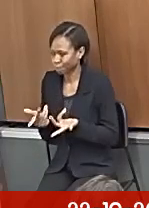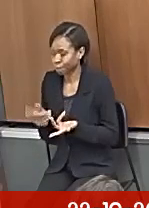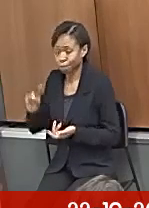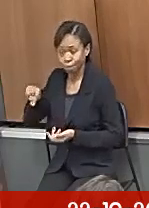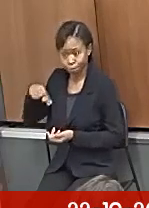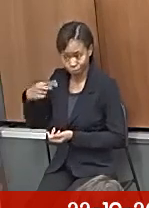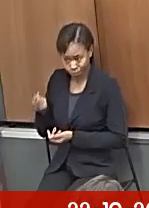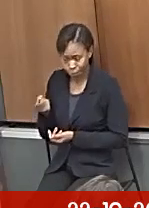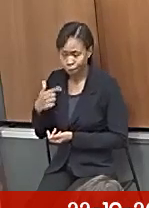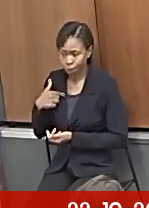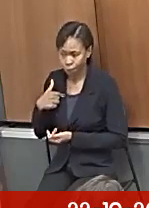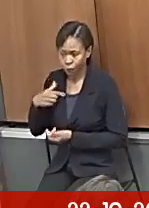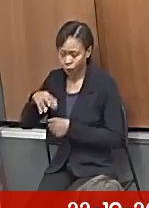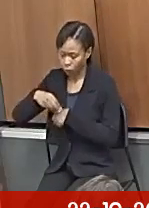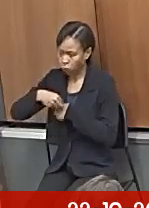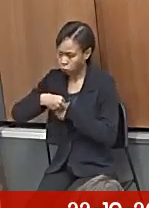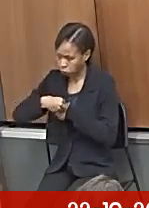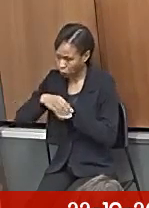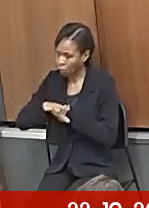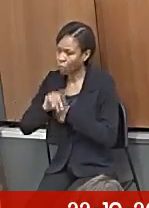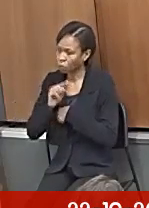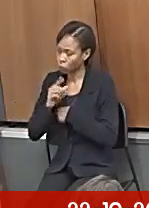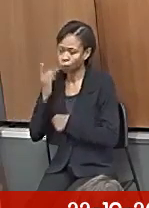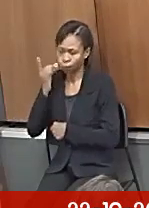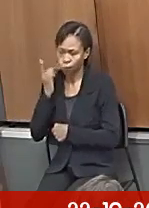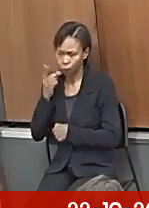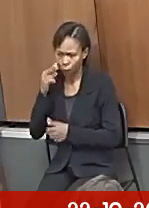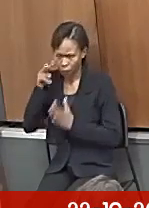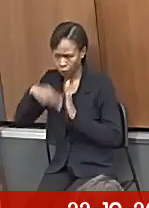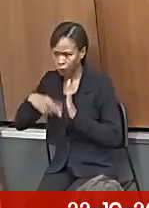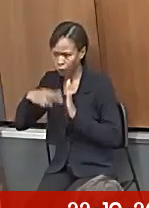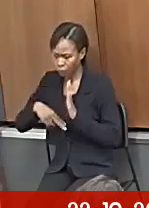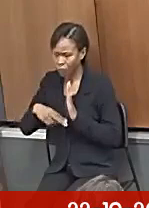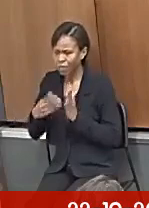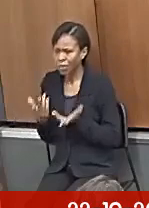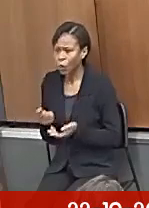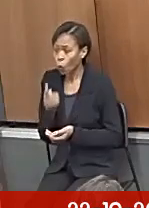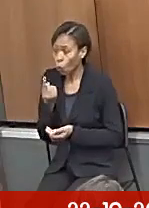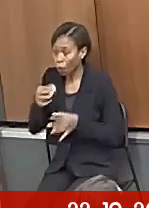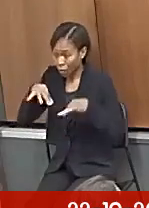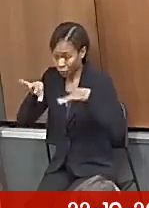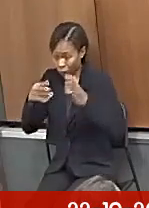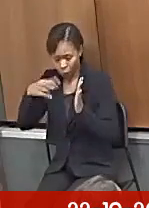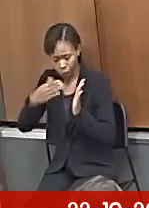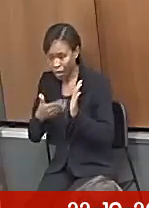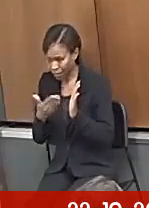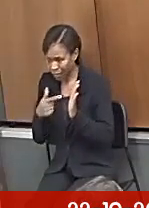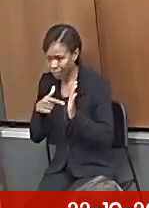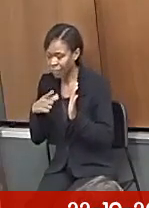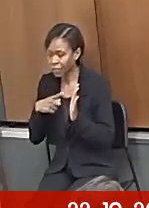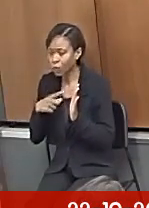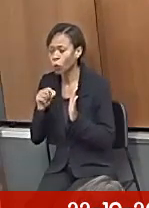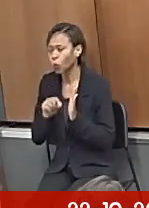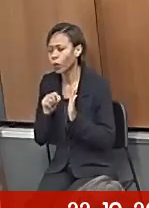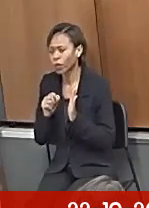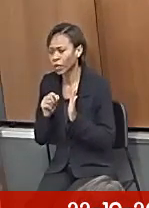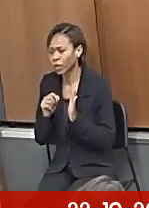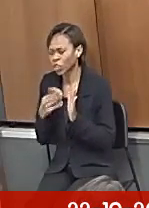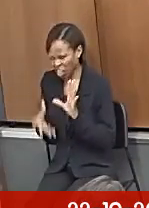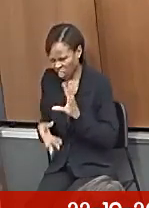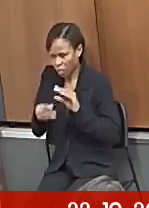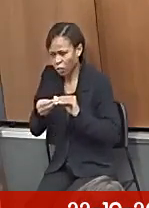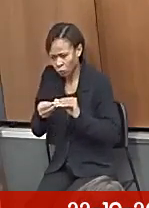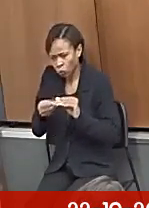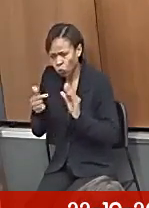até passar, deputado, para vocês verem. Inclusive, numa das páginas aqui, nós colocamos assim, nós